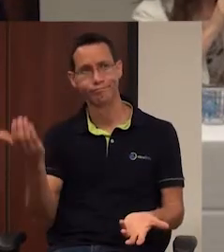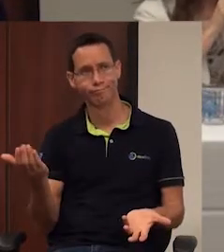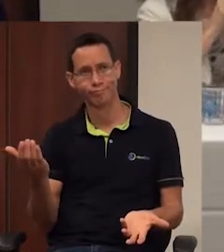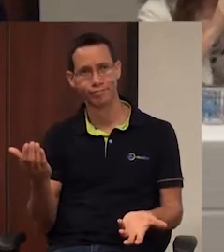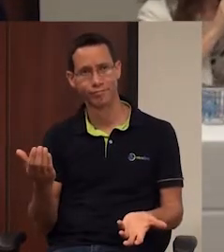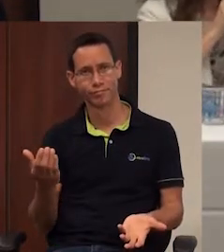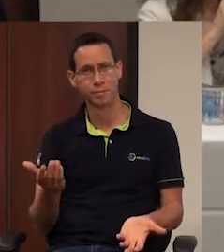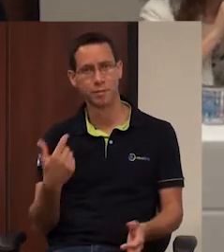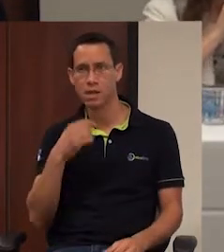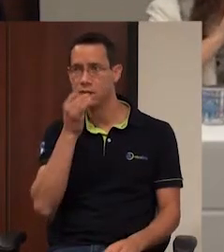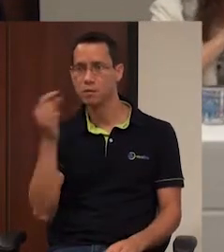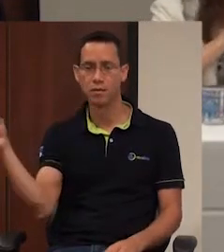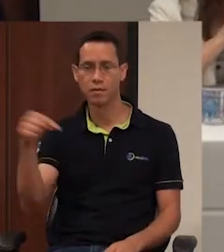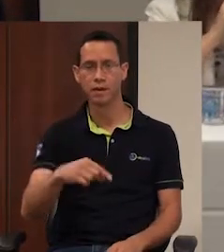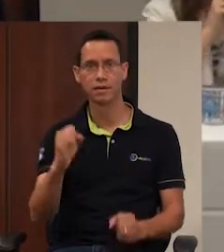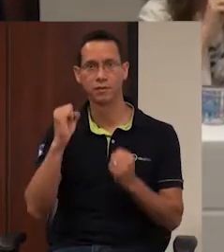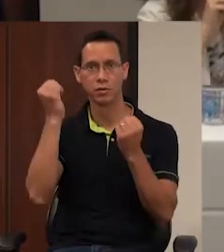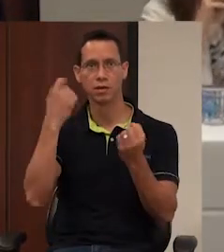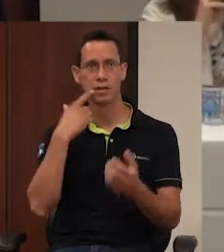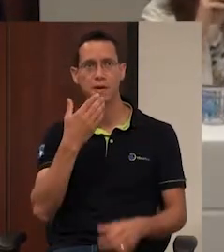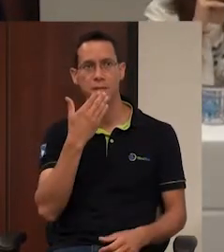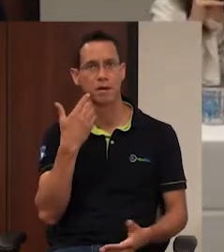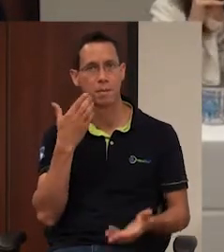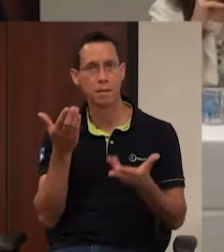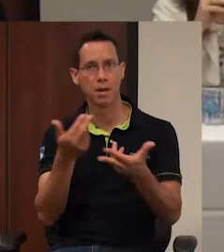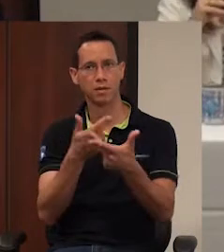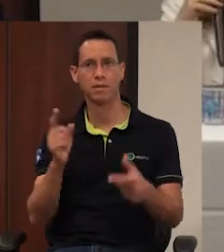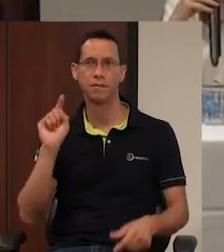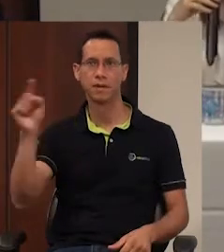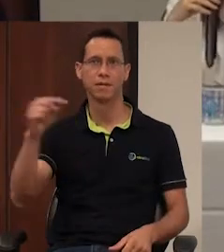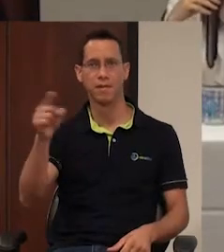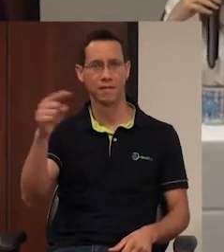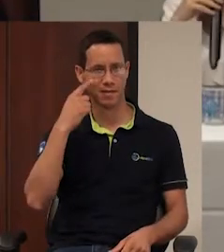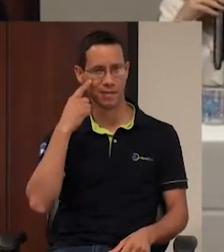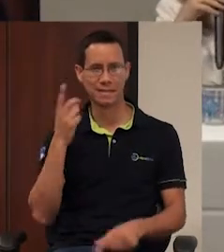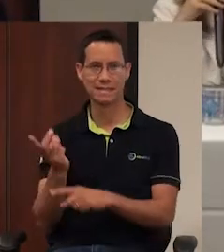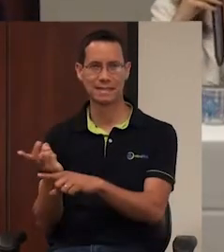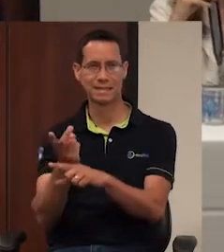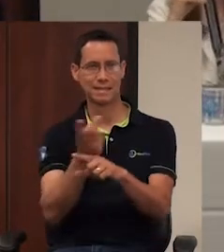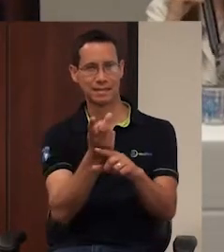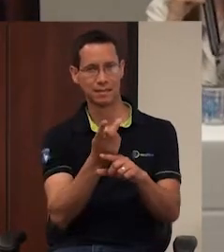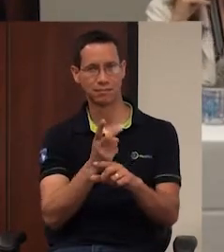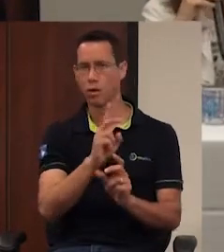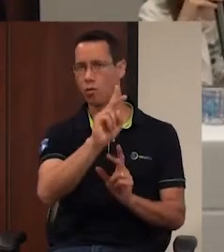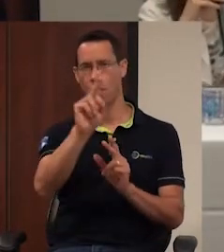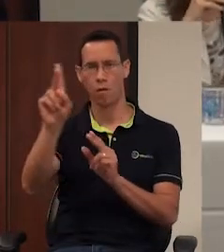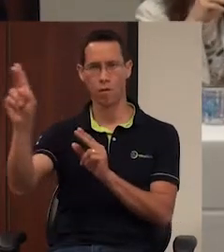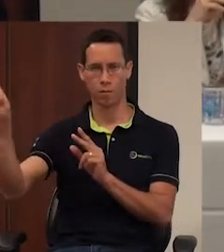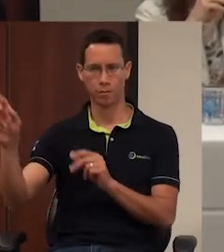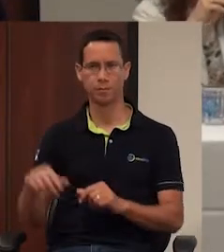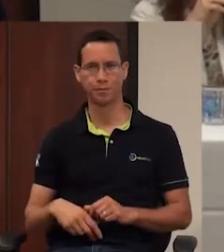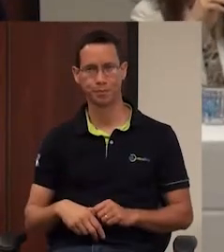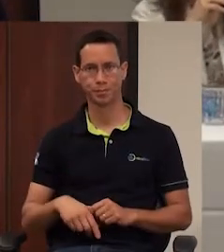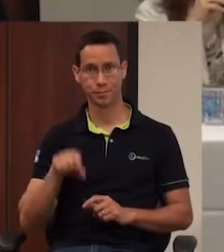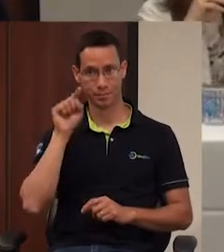pessoa vem, daí procura a defensoria, daí faz o encaminhamento, daí vai, volta, enfim. É igual em todo mundo, não é diferente do que é aqui. Então, eles criaram